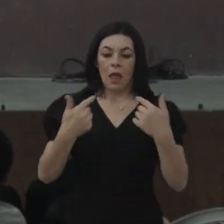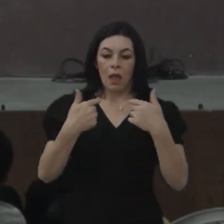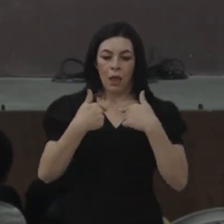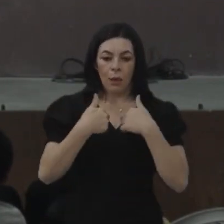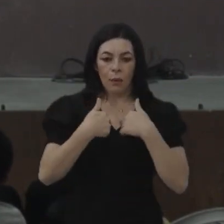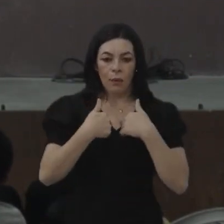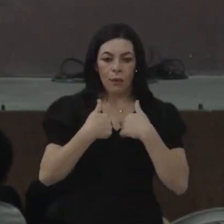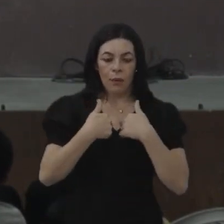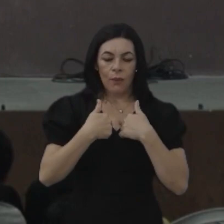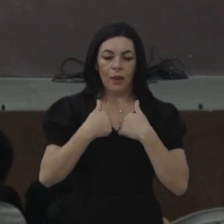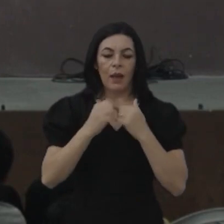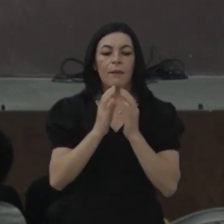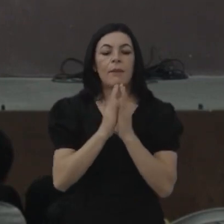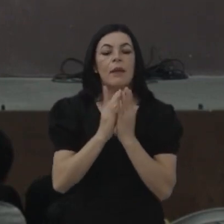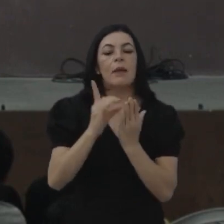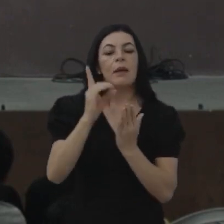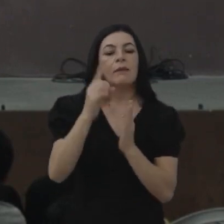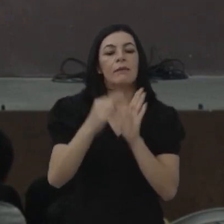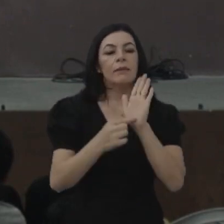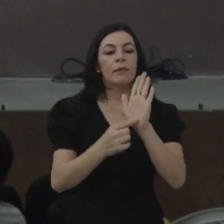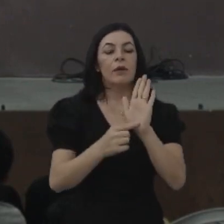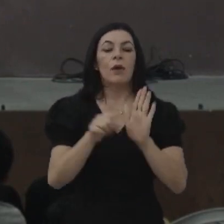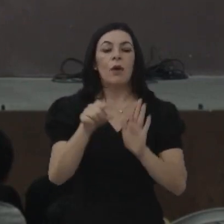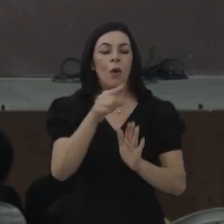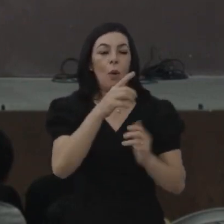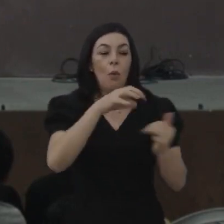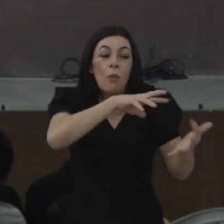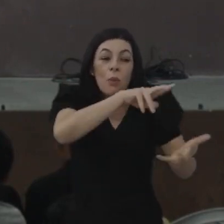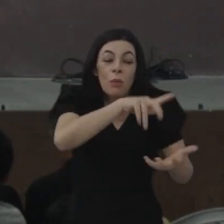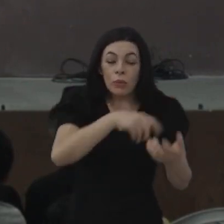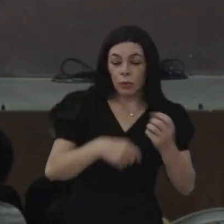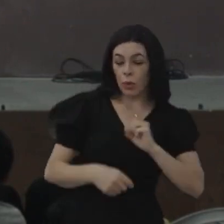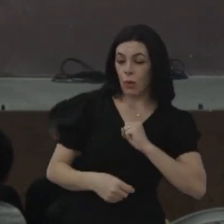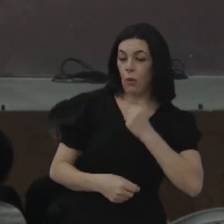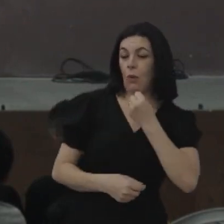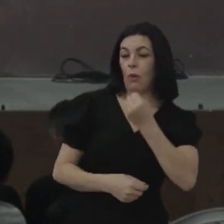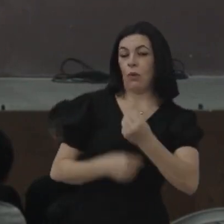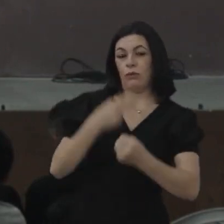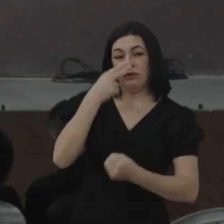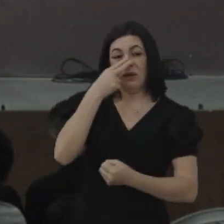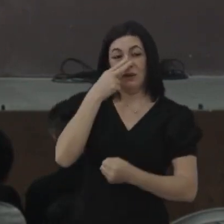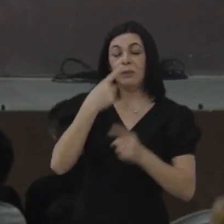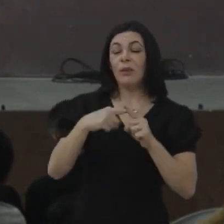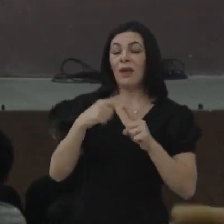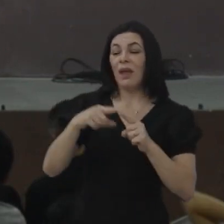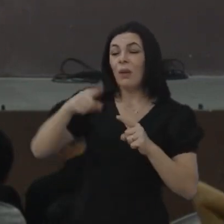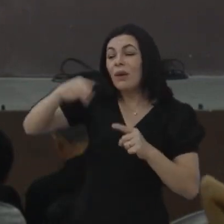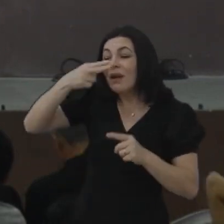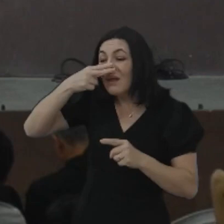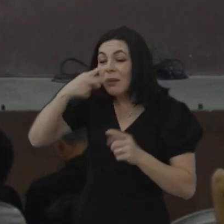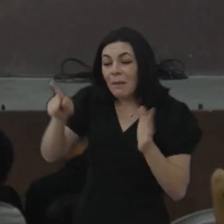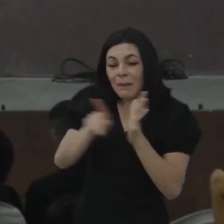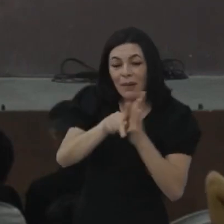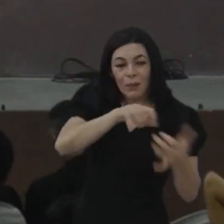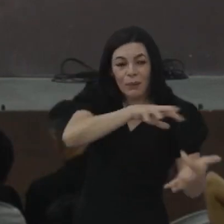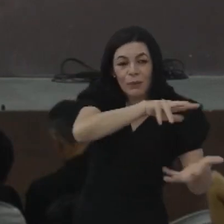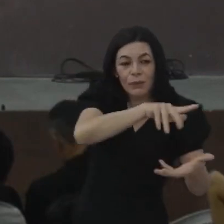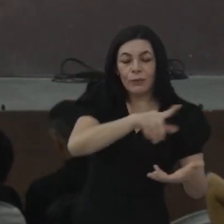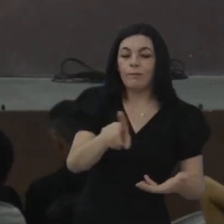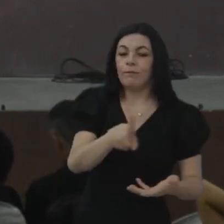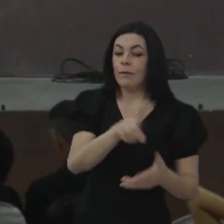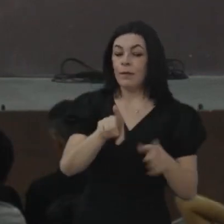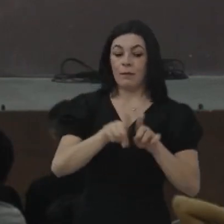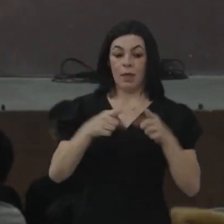tua palavra, e o mundo os odiou, porque eles não são do mundo, como também eu